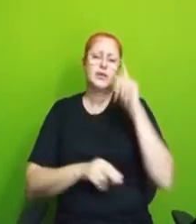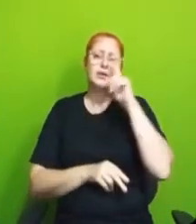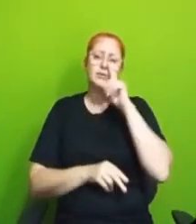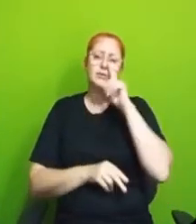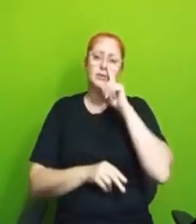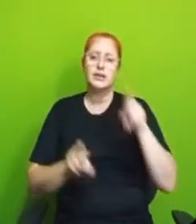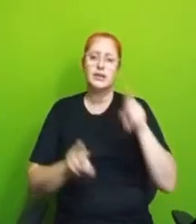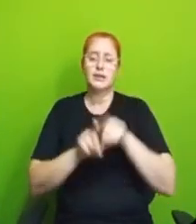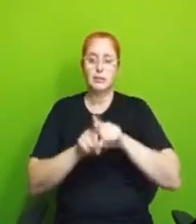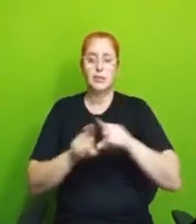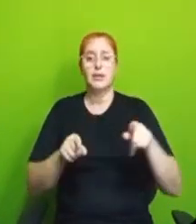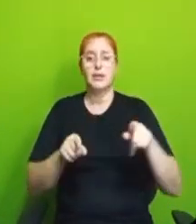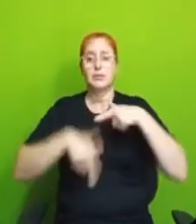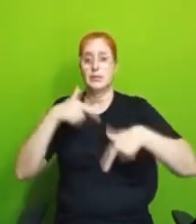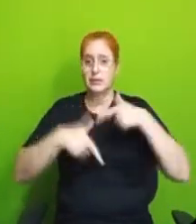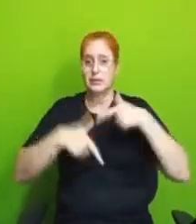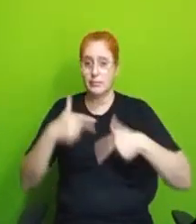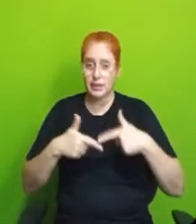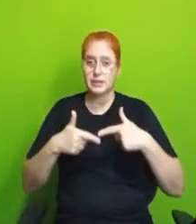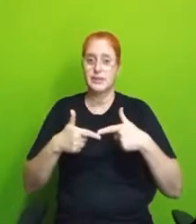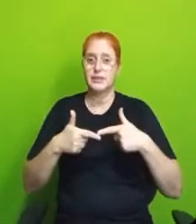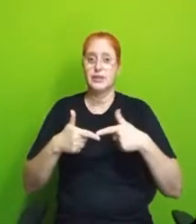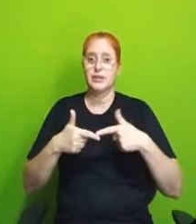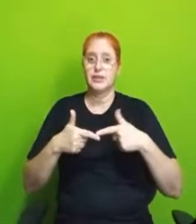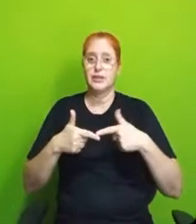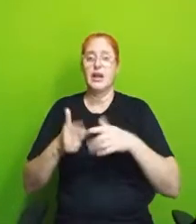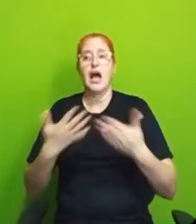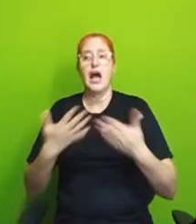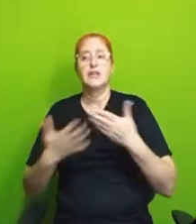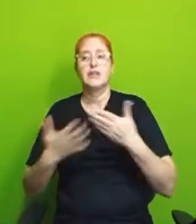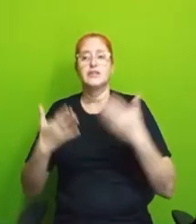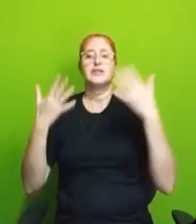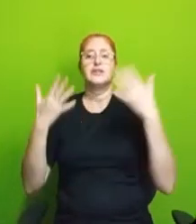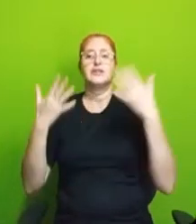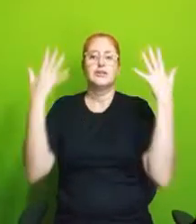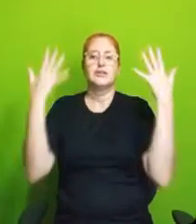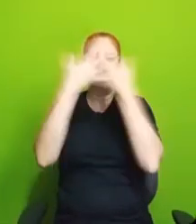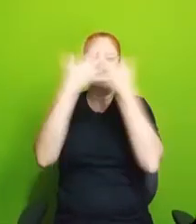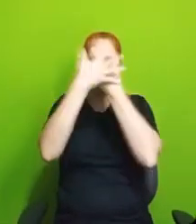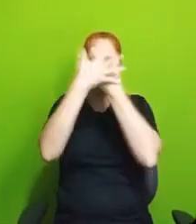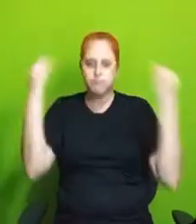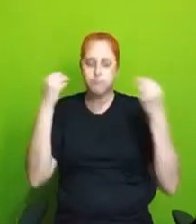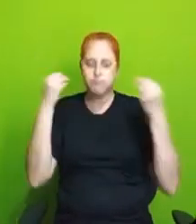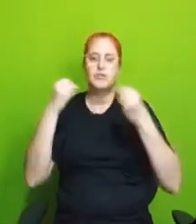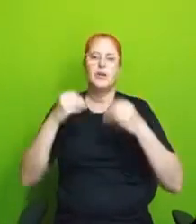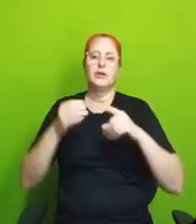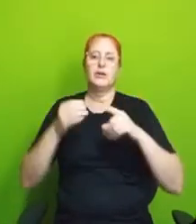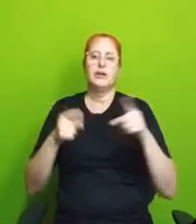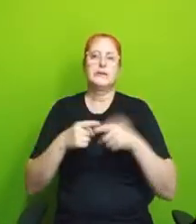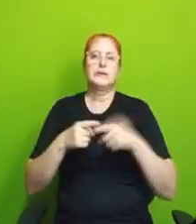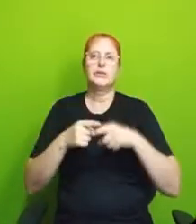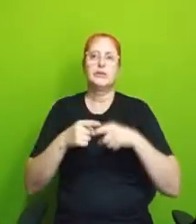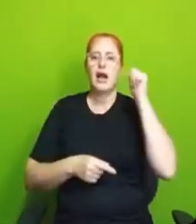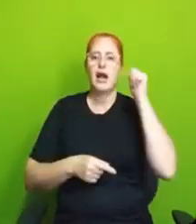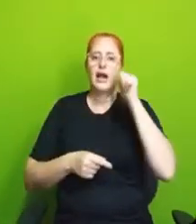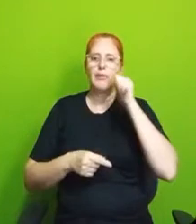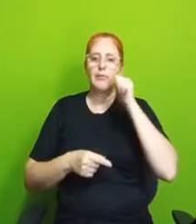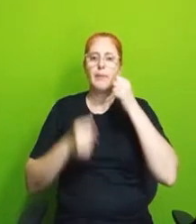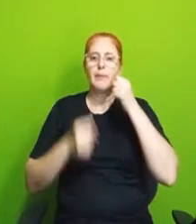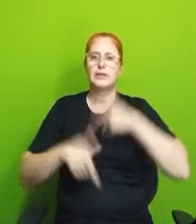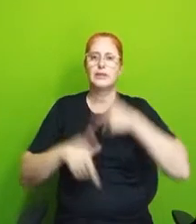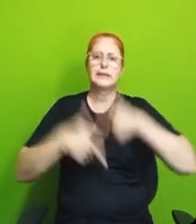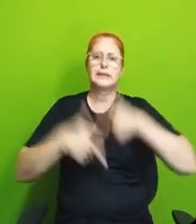trabalho, ora invisibilizando, como se as mulheres tivessem um tempo inesgotável a colocar a serviço nas esferas do